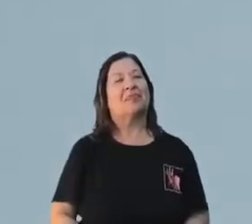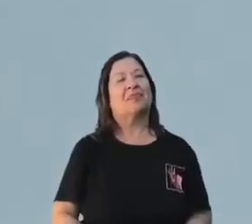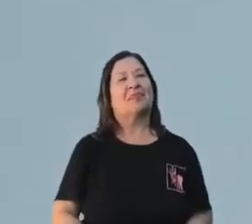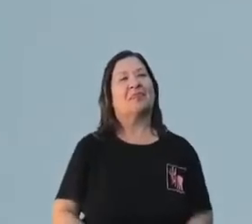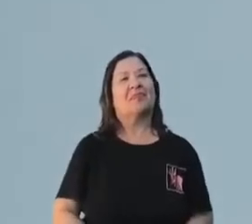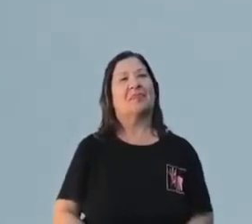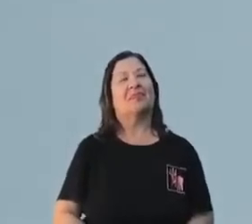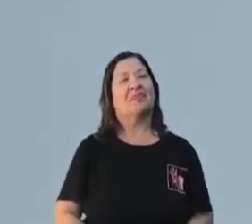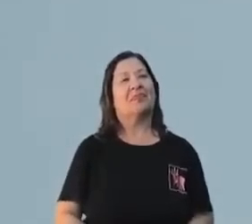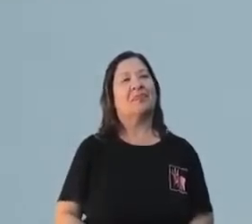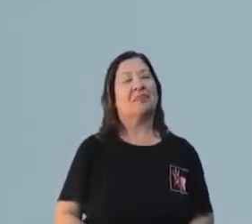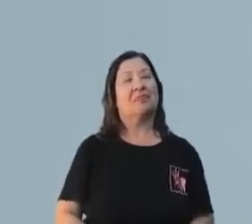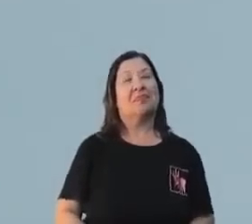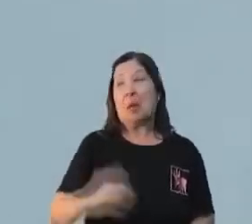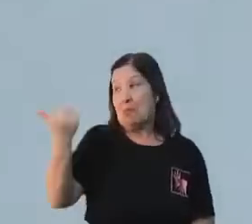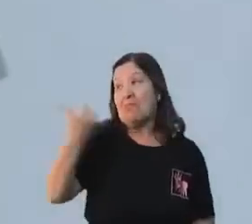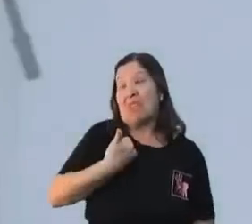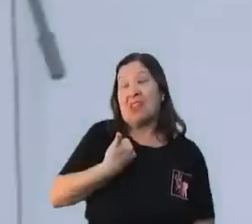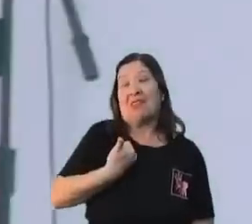Me falaram isso.